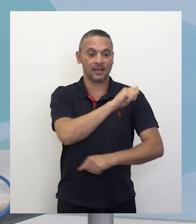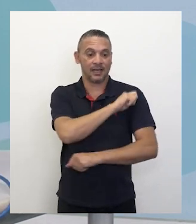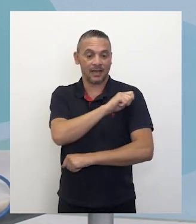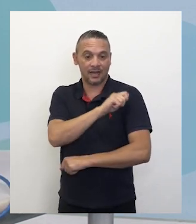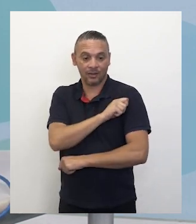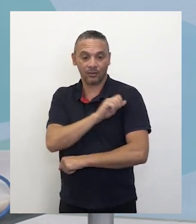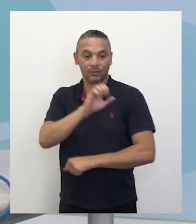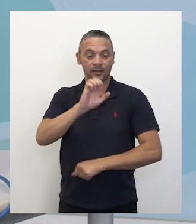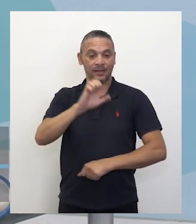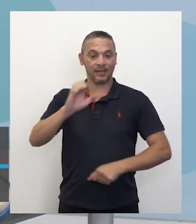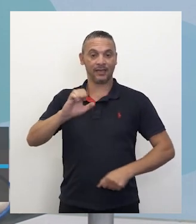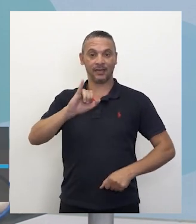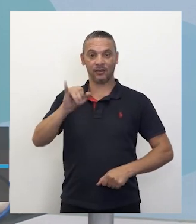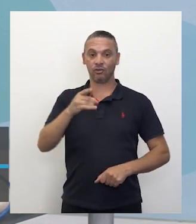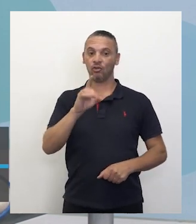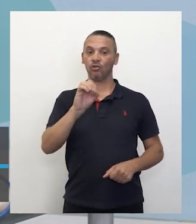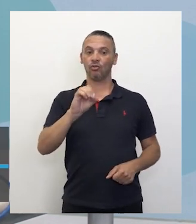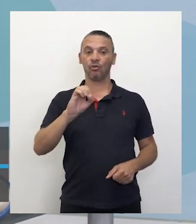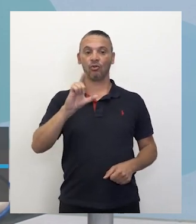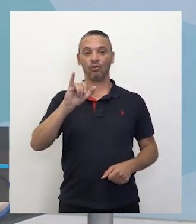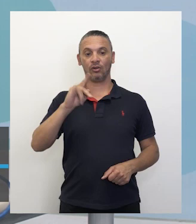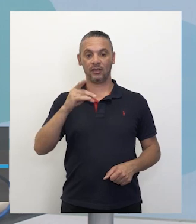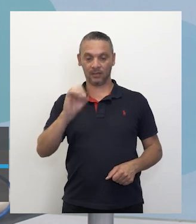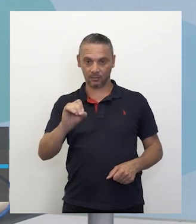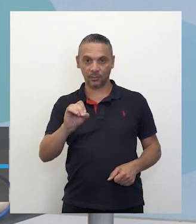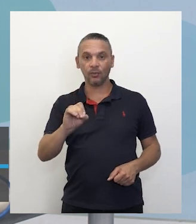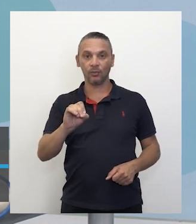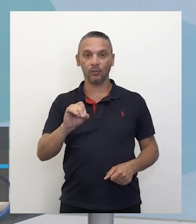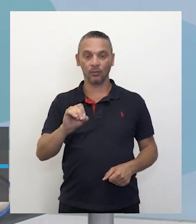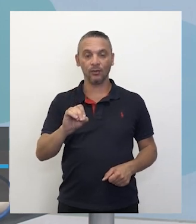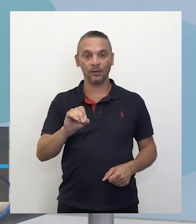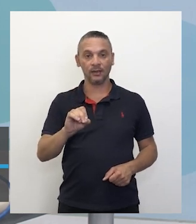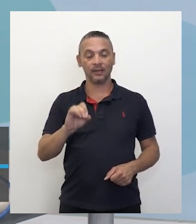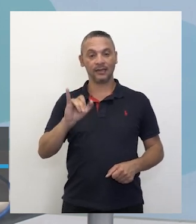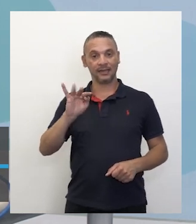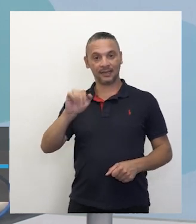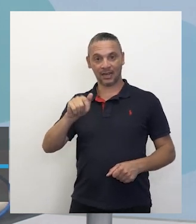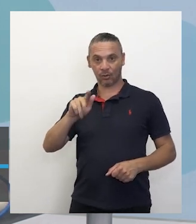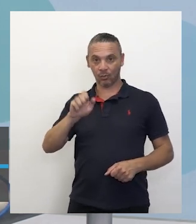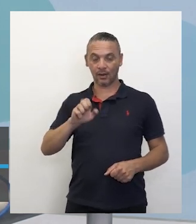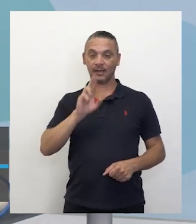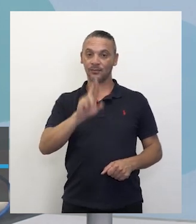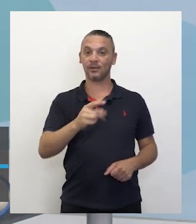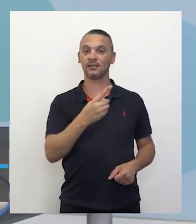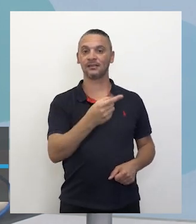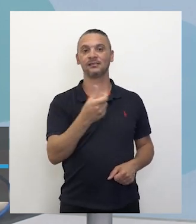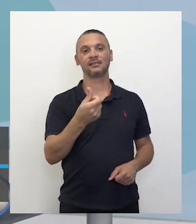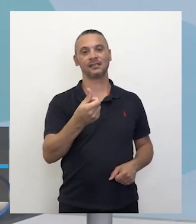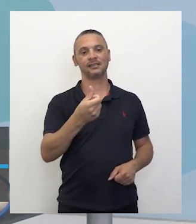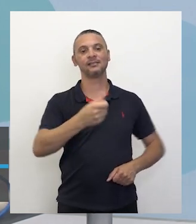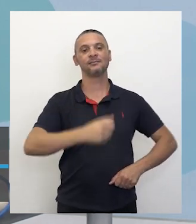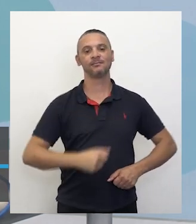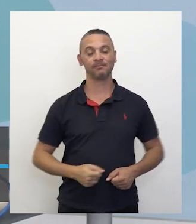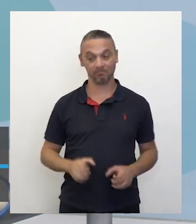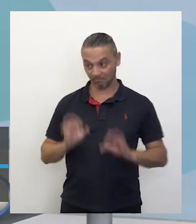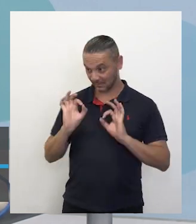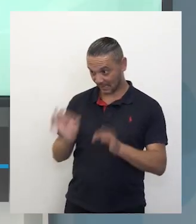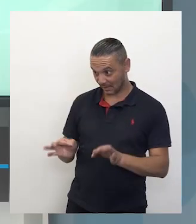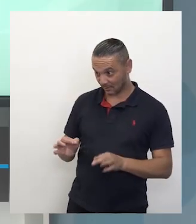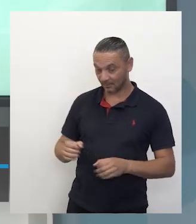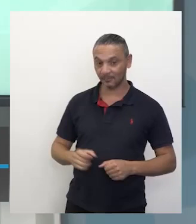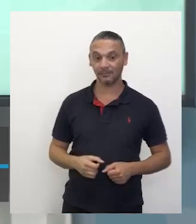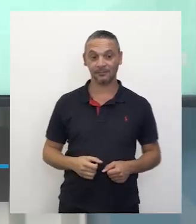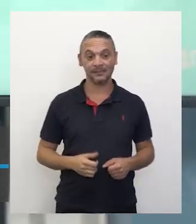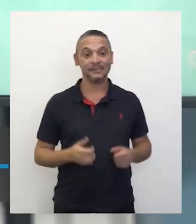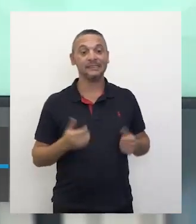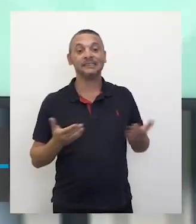da EE João Olímpio Pereira Filho, Itaquaquecetuba, 16 também a resposta. Tá certo, professora? Eita,